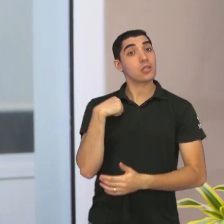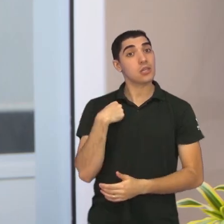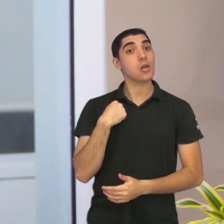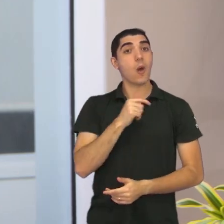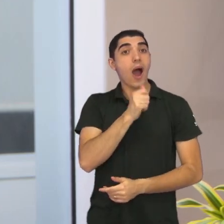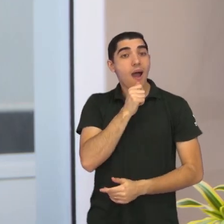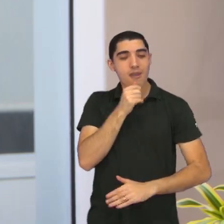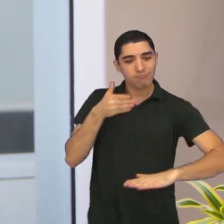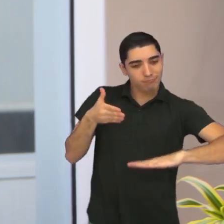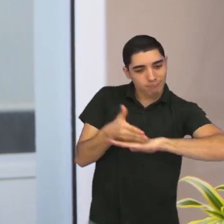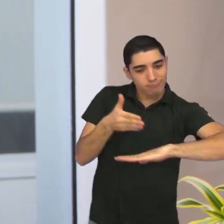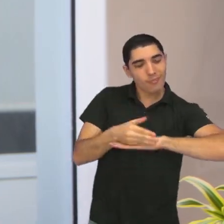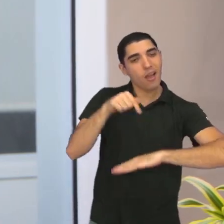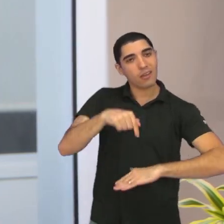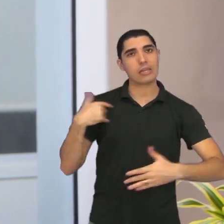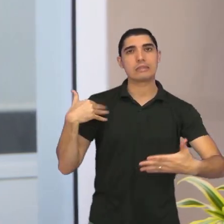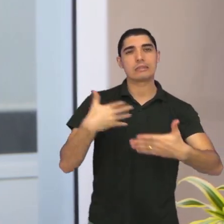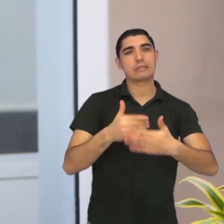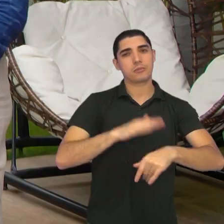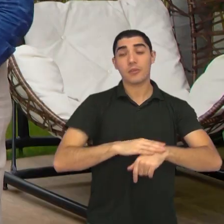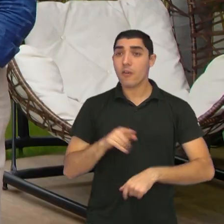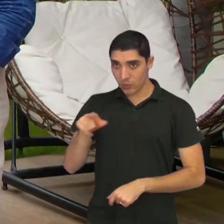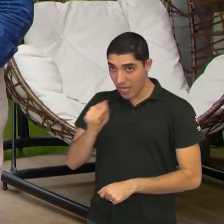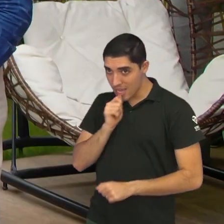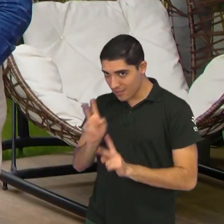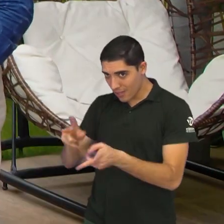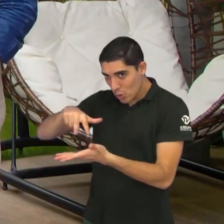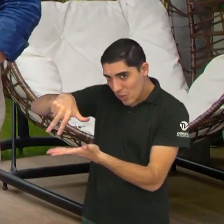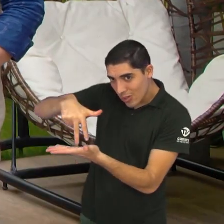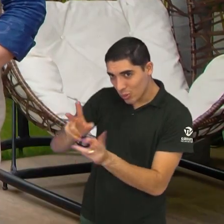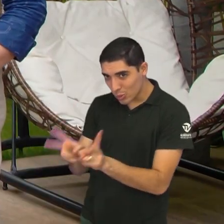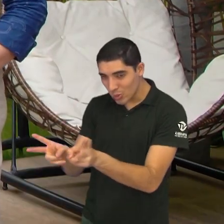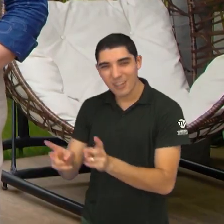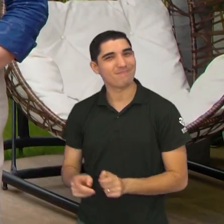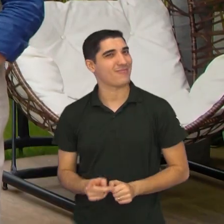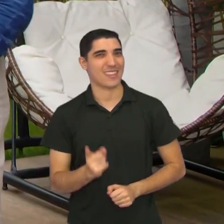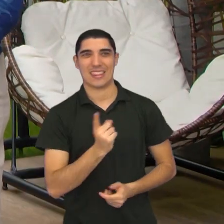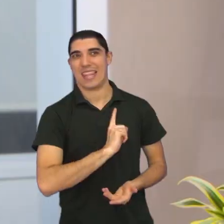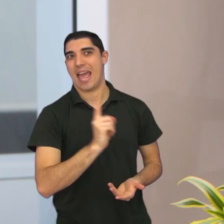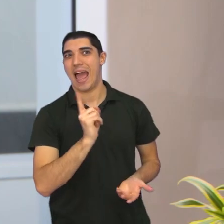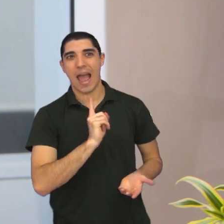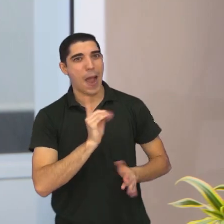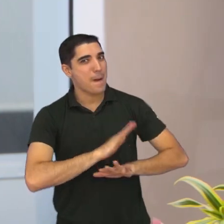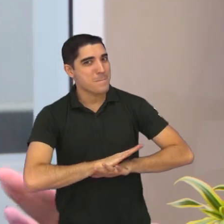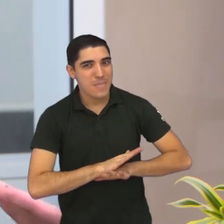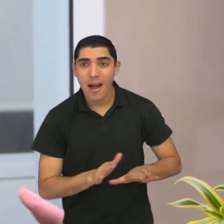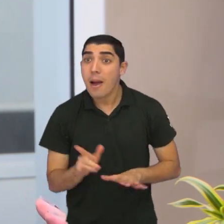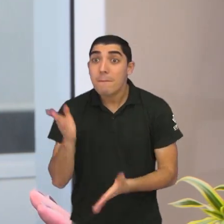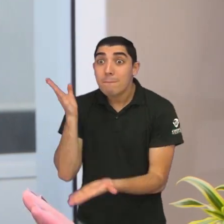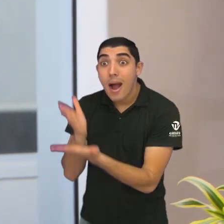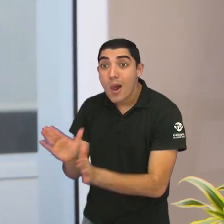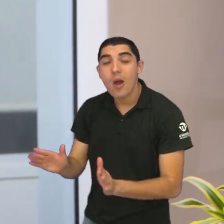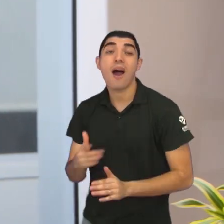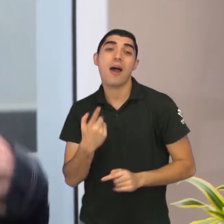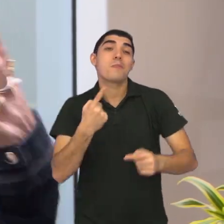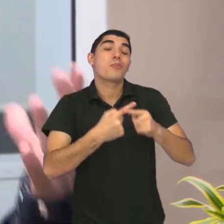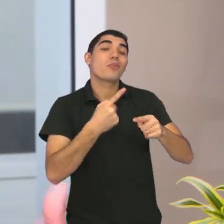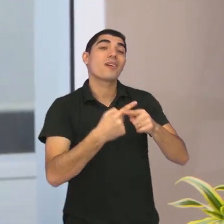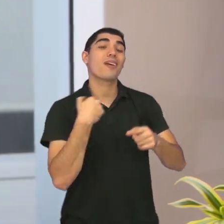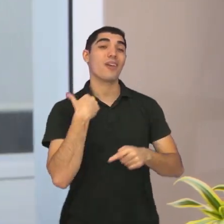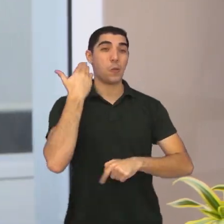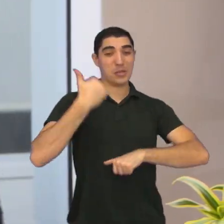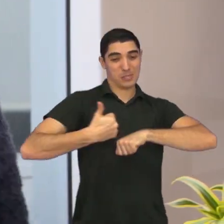aqui acompanhando tantas histórias há tanto tempo. Mas você ainda dança como hobby? Não! Parou de vez mesmo! Quando você